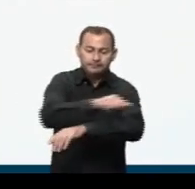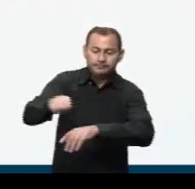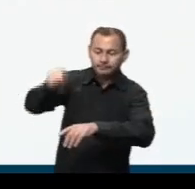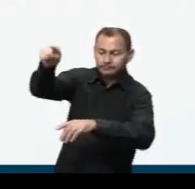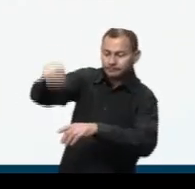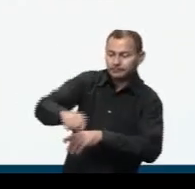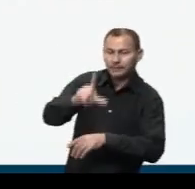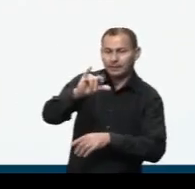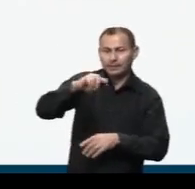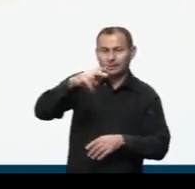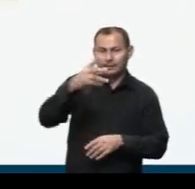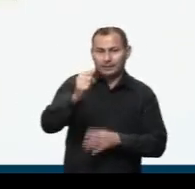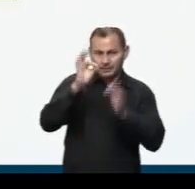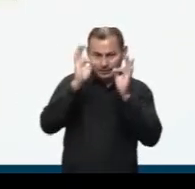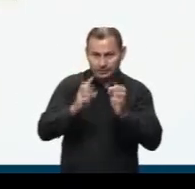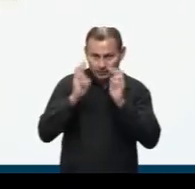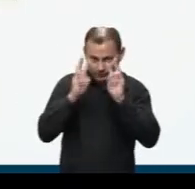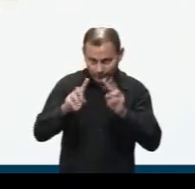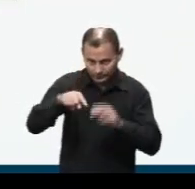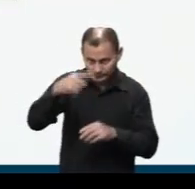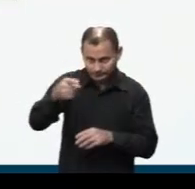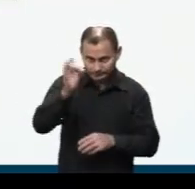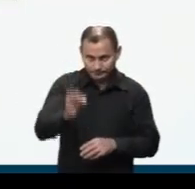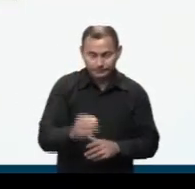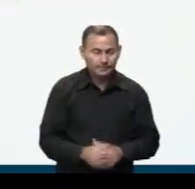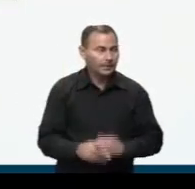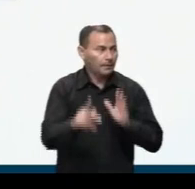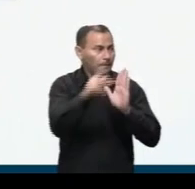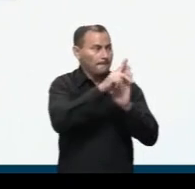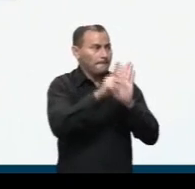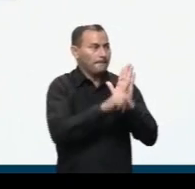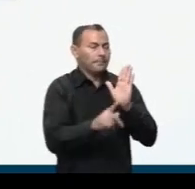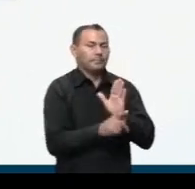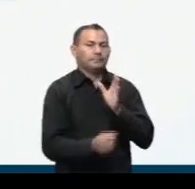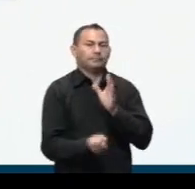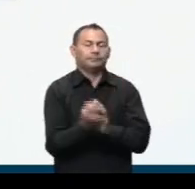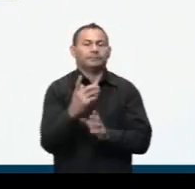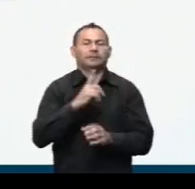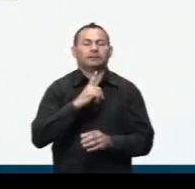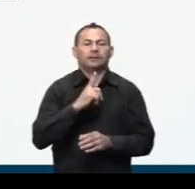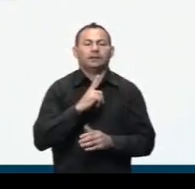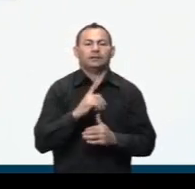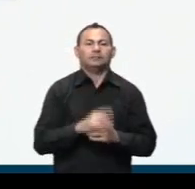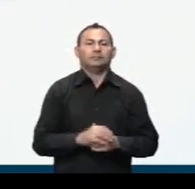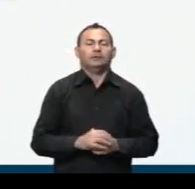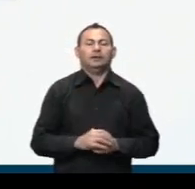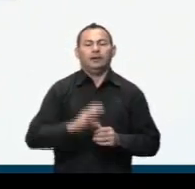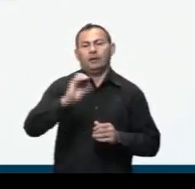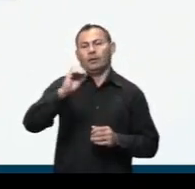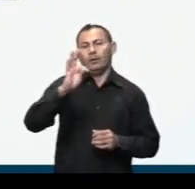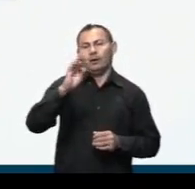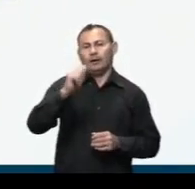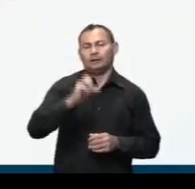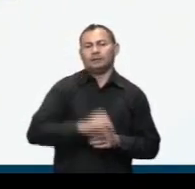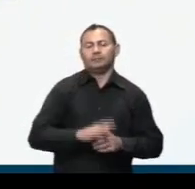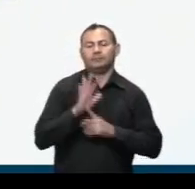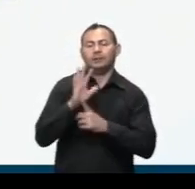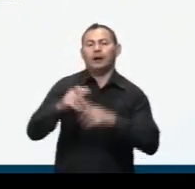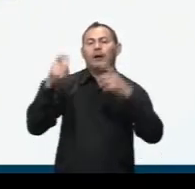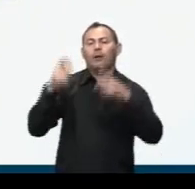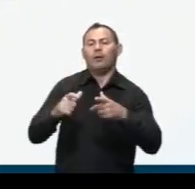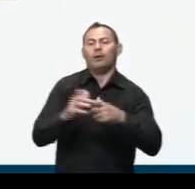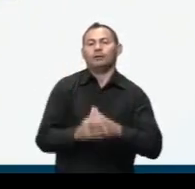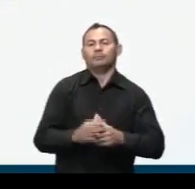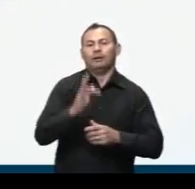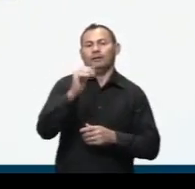isso, tá bom? Então vamos lá? Então aqui é um projetinho de implantação, a gente tem as cotas, né, para indicar onde que